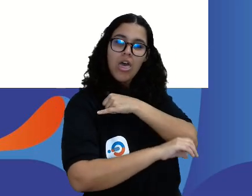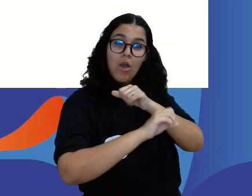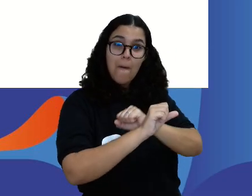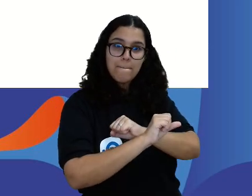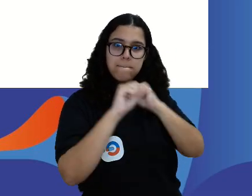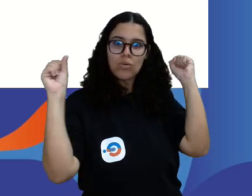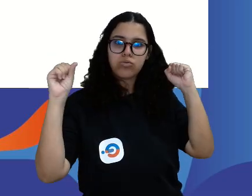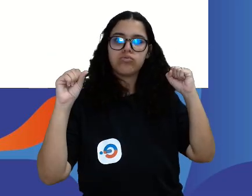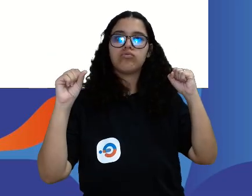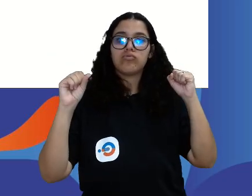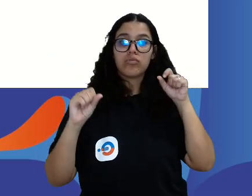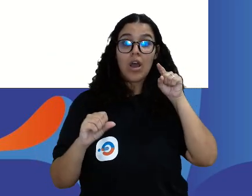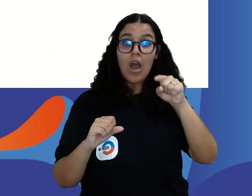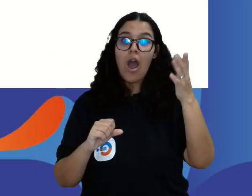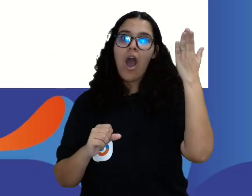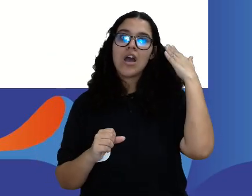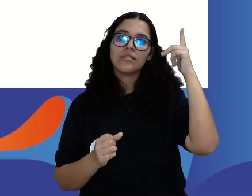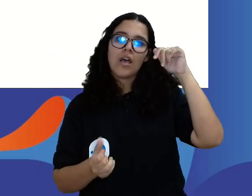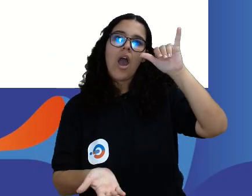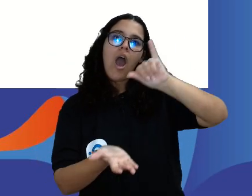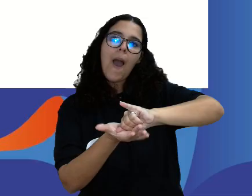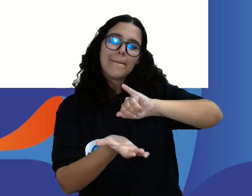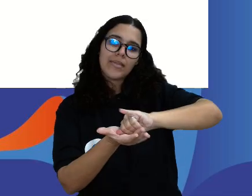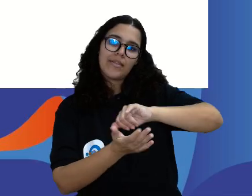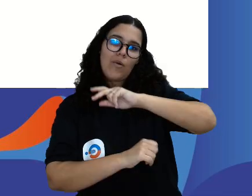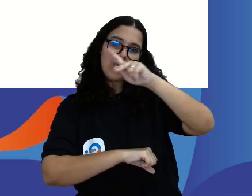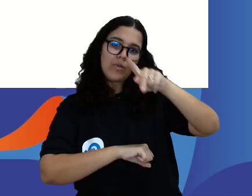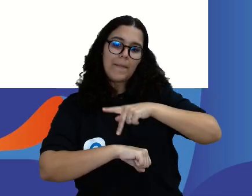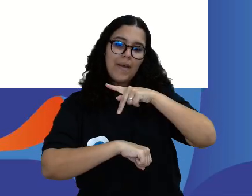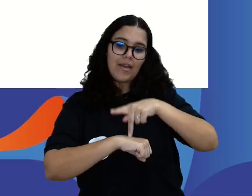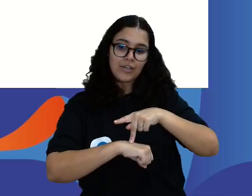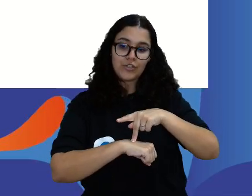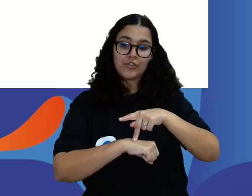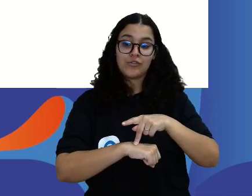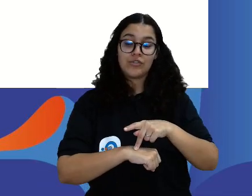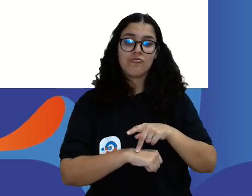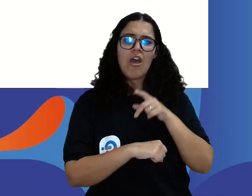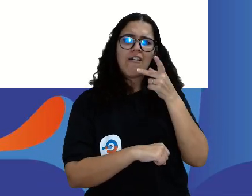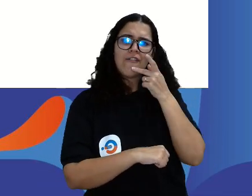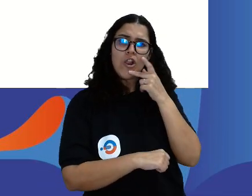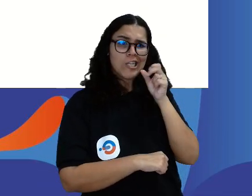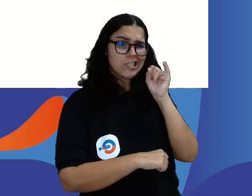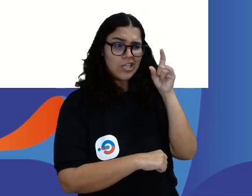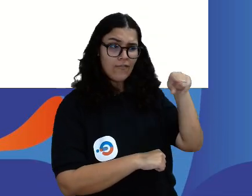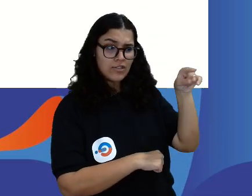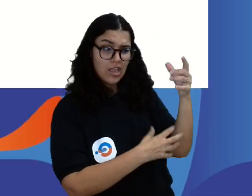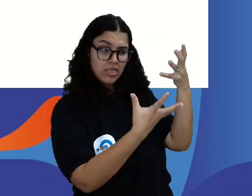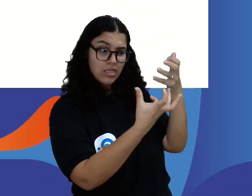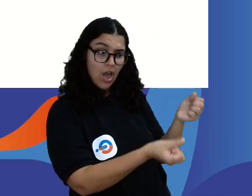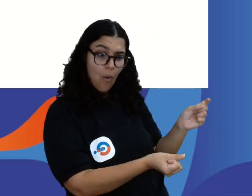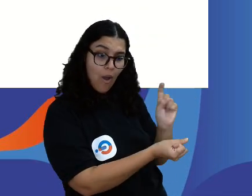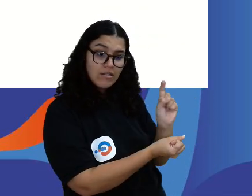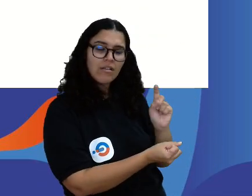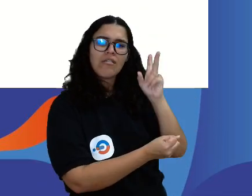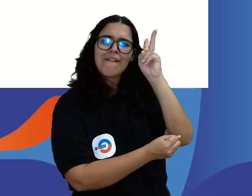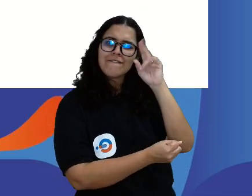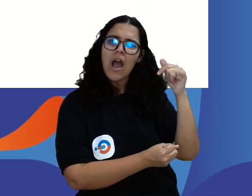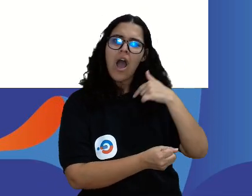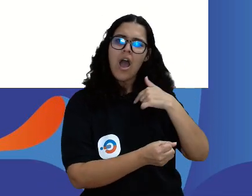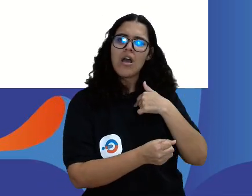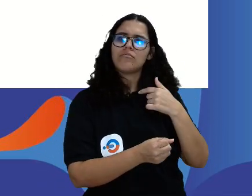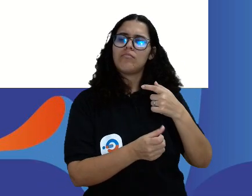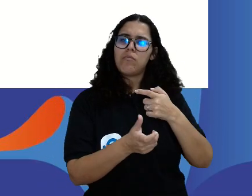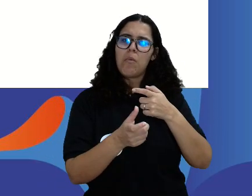que era o Rio de Janeiro, e nesse sentido, se eles não fossem ouvidos, eles iriam meter bomba para cima da